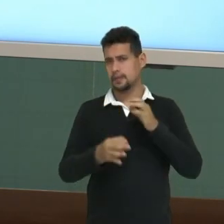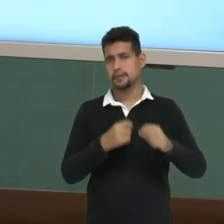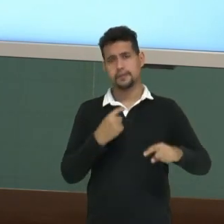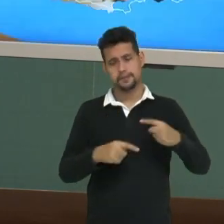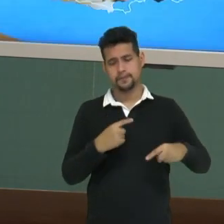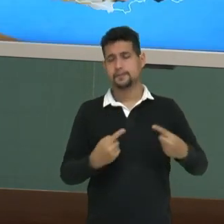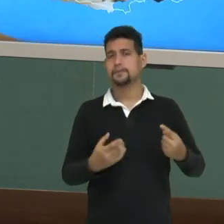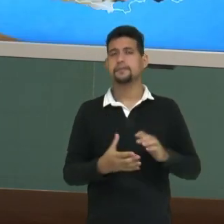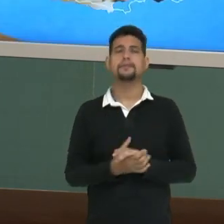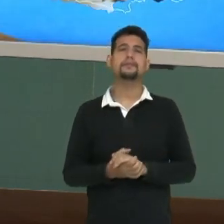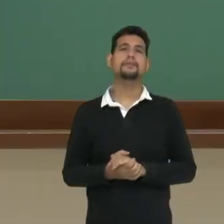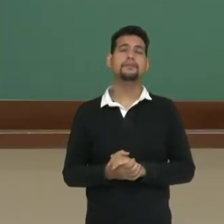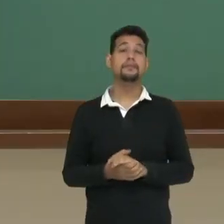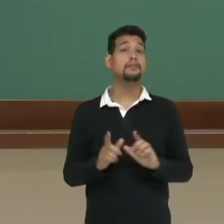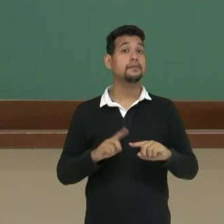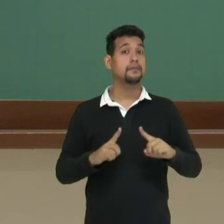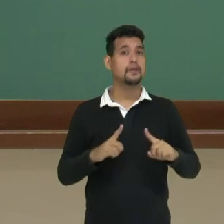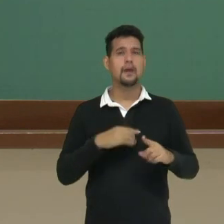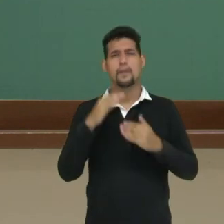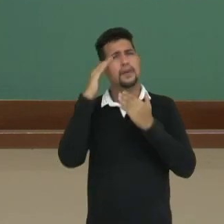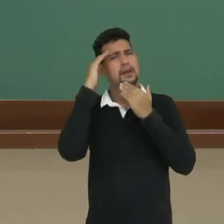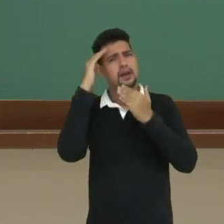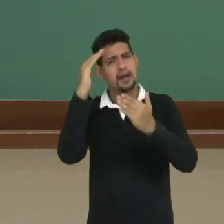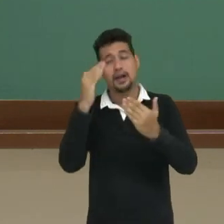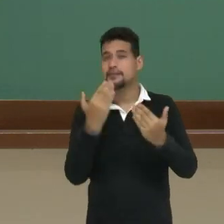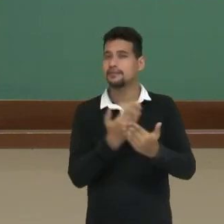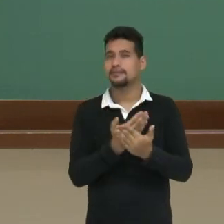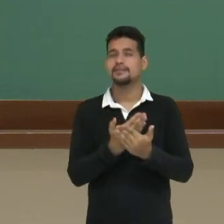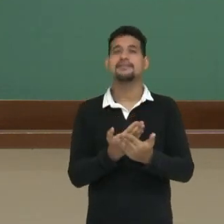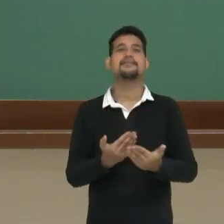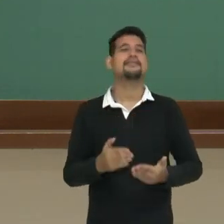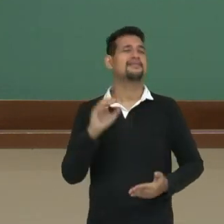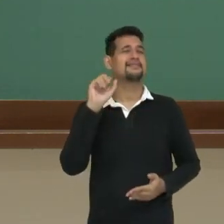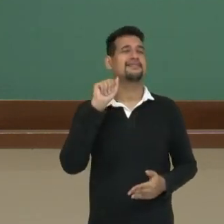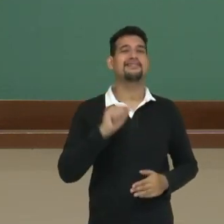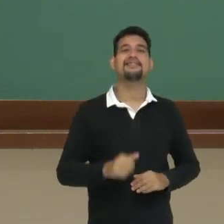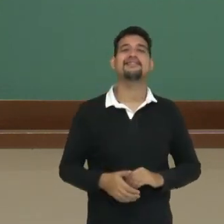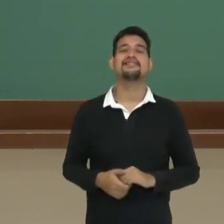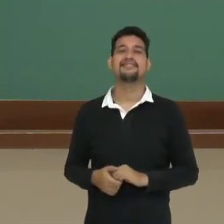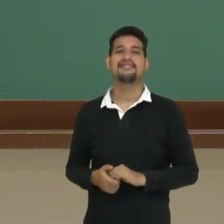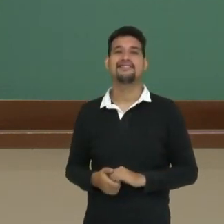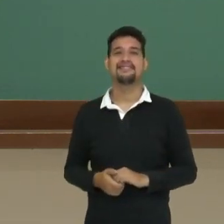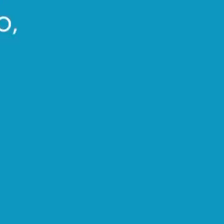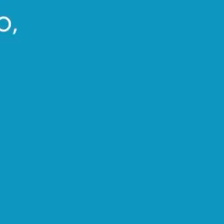políticos. Então, gostaria de agradecer por mais essa aula. Até a próxima!